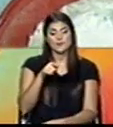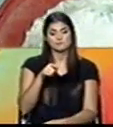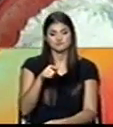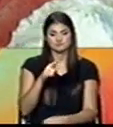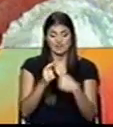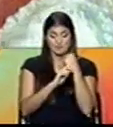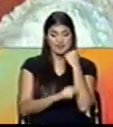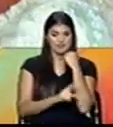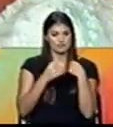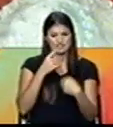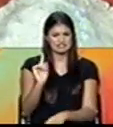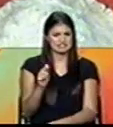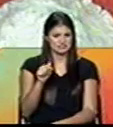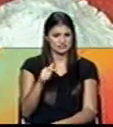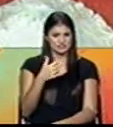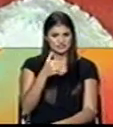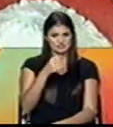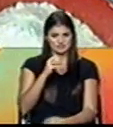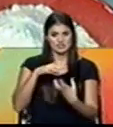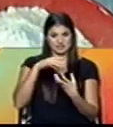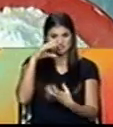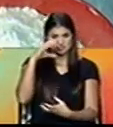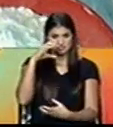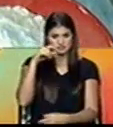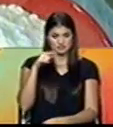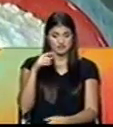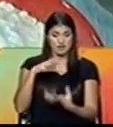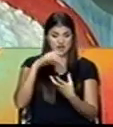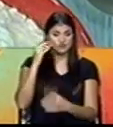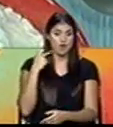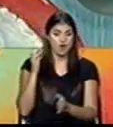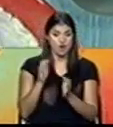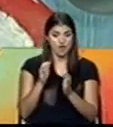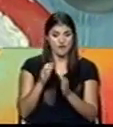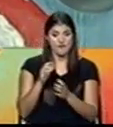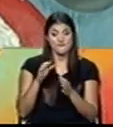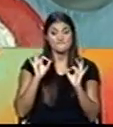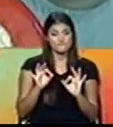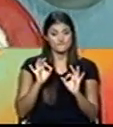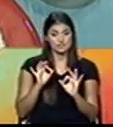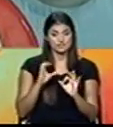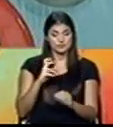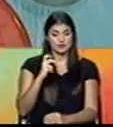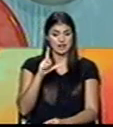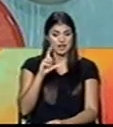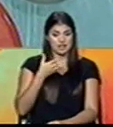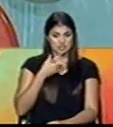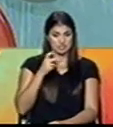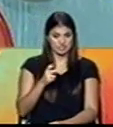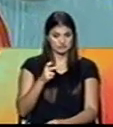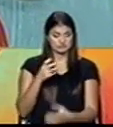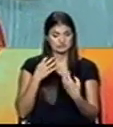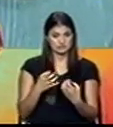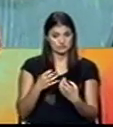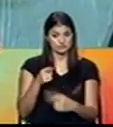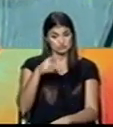Não digas isso? É verdade. 150 gramas de ananás ou abacaxi fresco ou em calda escorrida. Tens noção do que